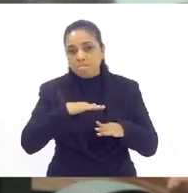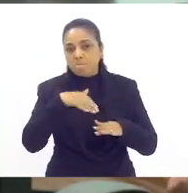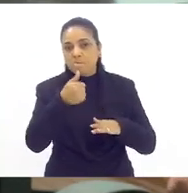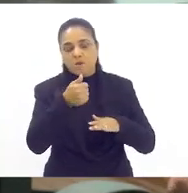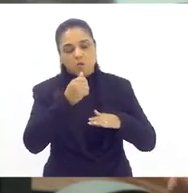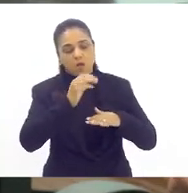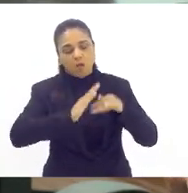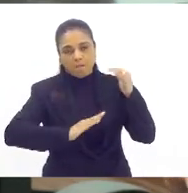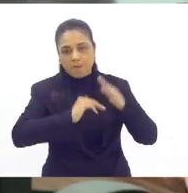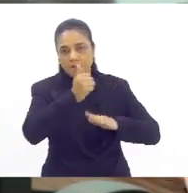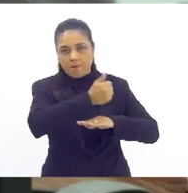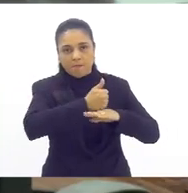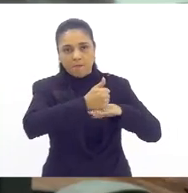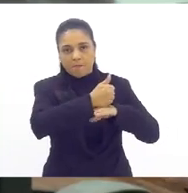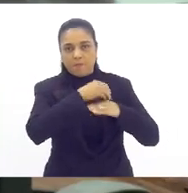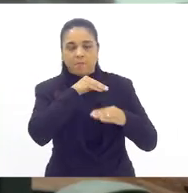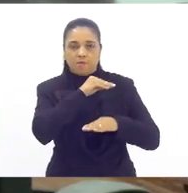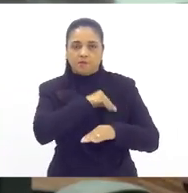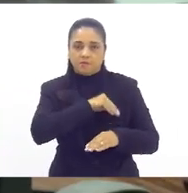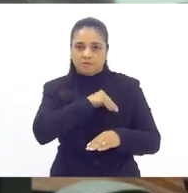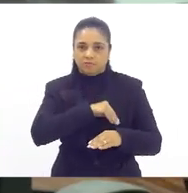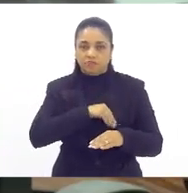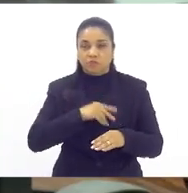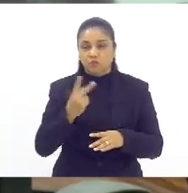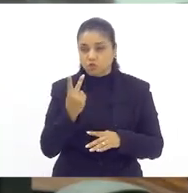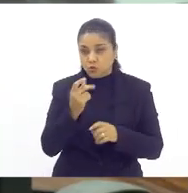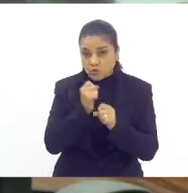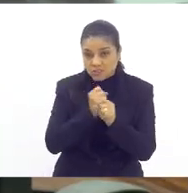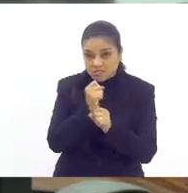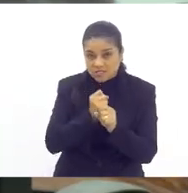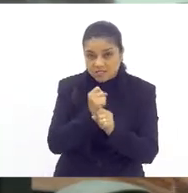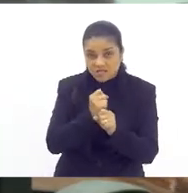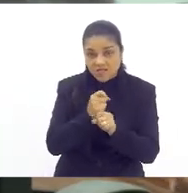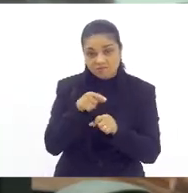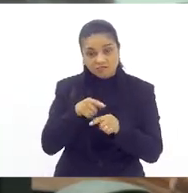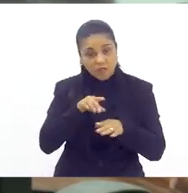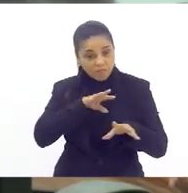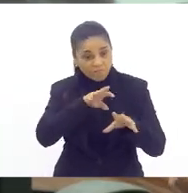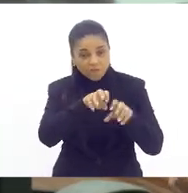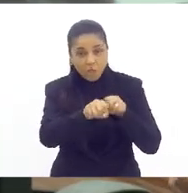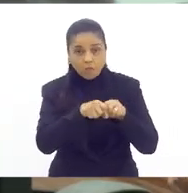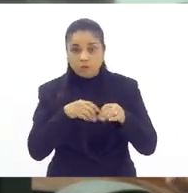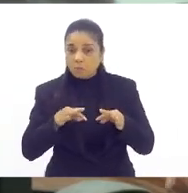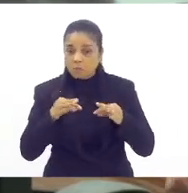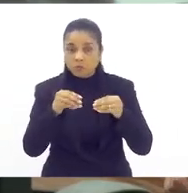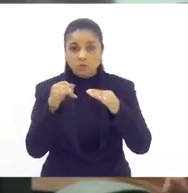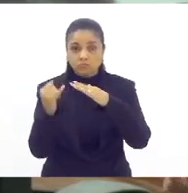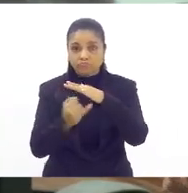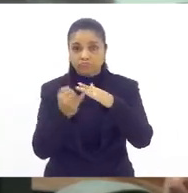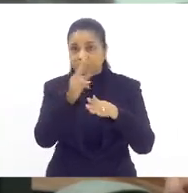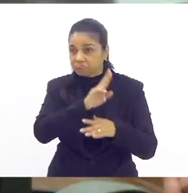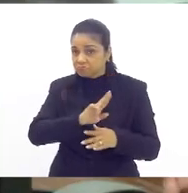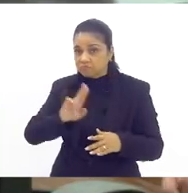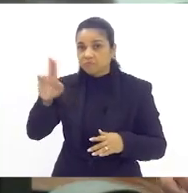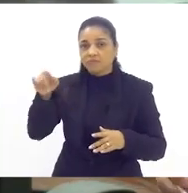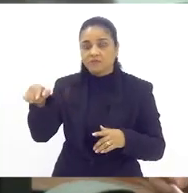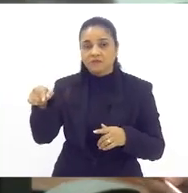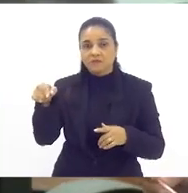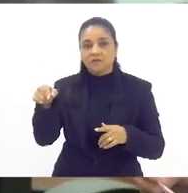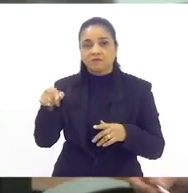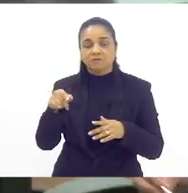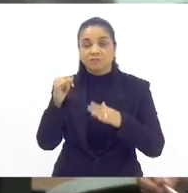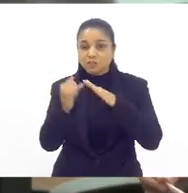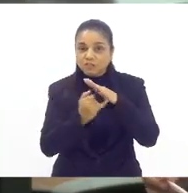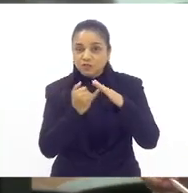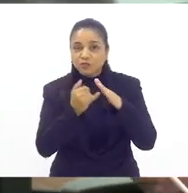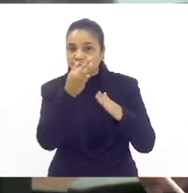a Faetec nos últimos anos tem sido uma grande exportadora de cérebros para todas as instituições para as Universidades para os institutos